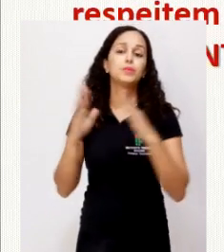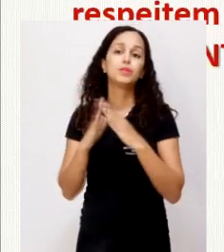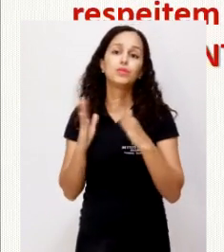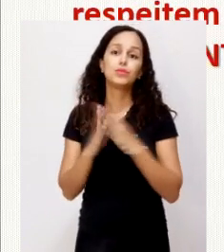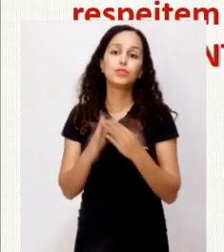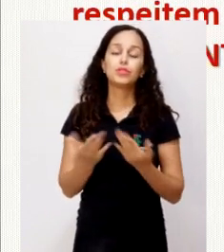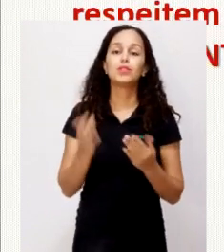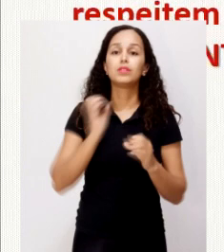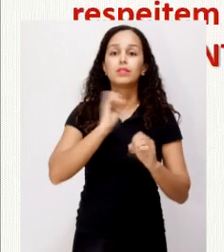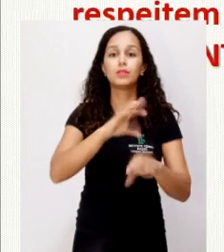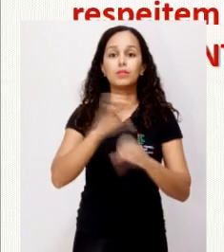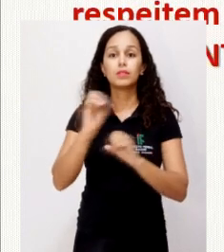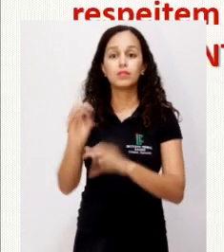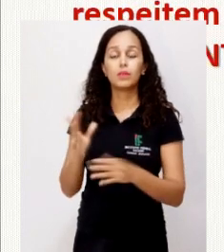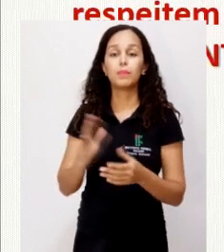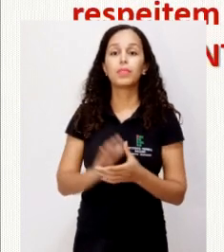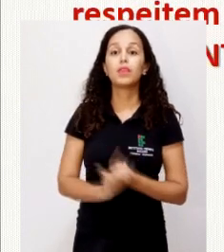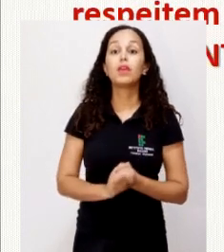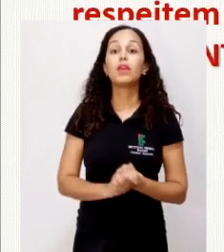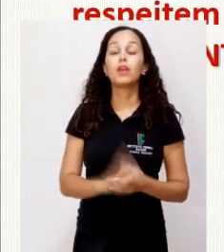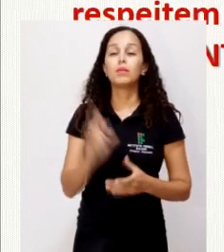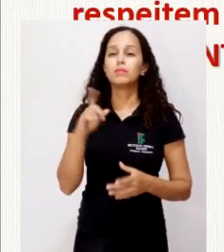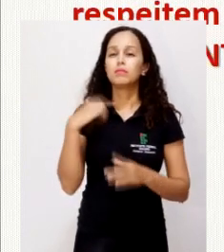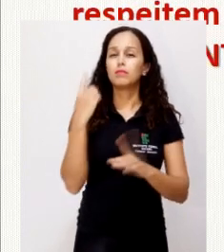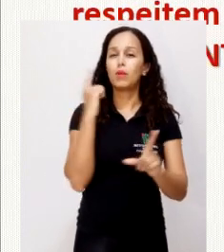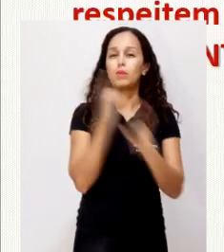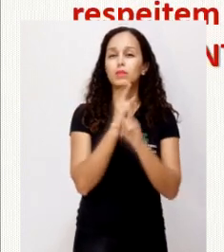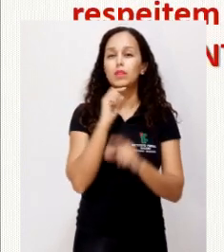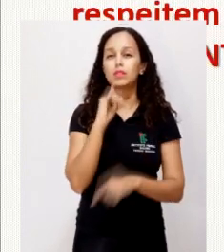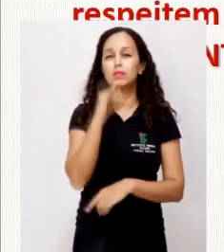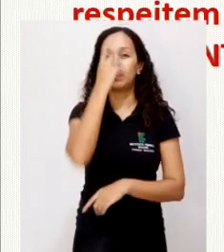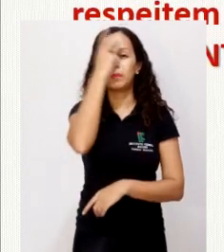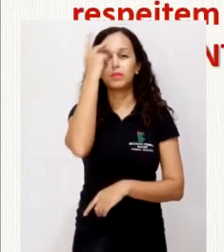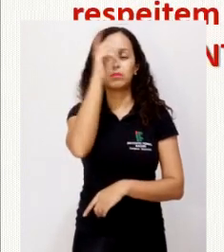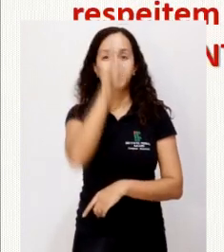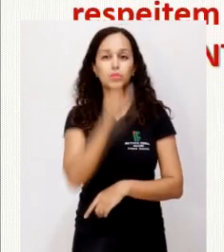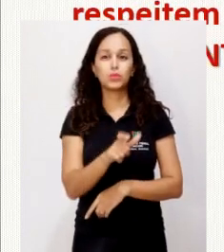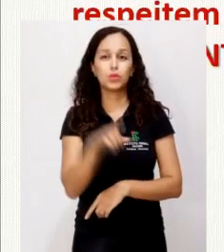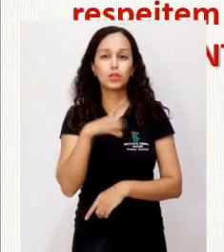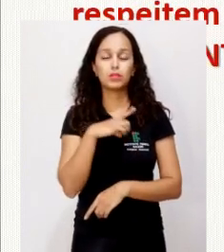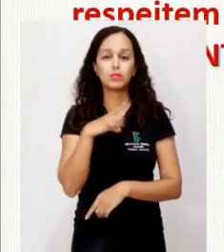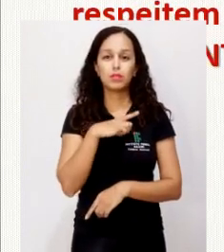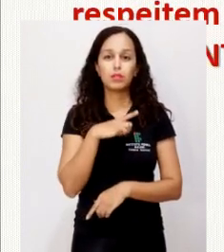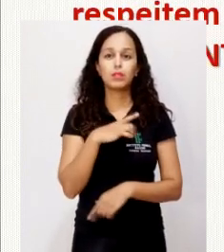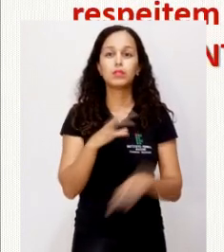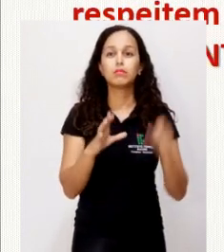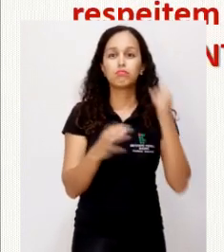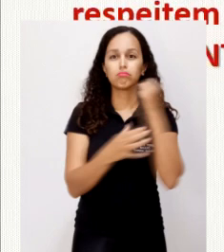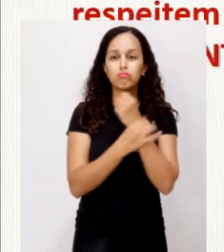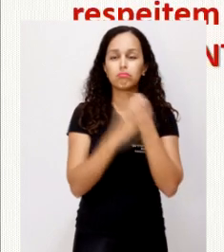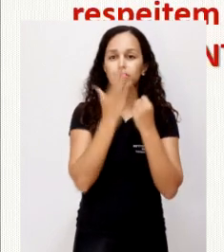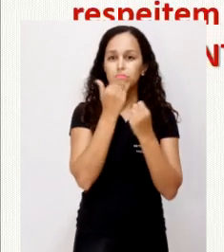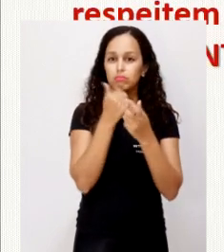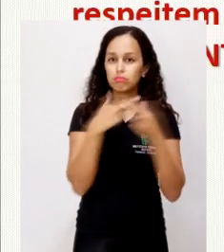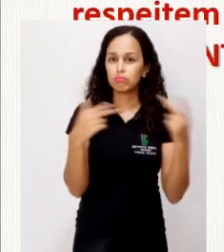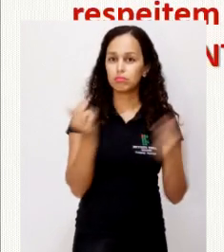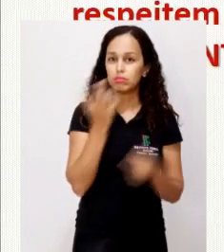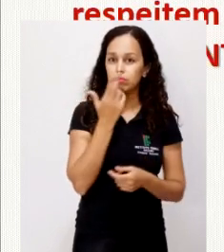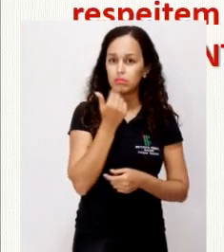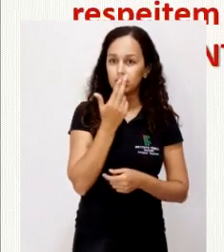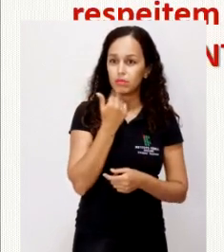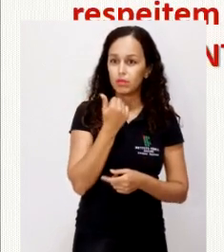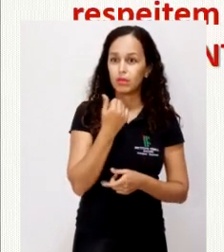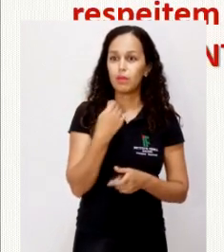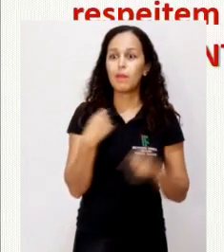educação. Então, para que eu identifique que o indivíduo ele tem segurança alimentar e nutricional, ele precisa ter